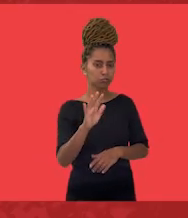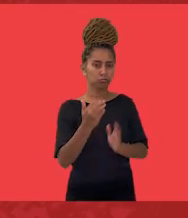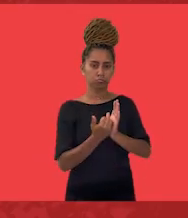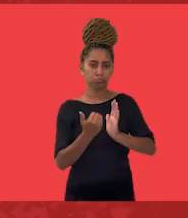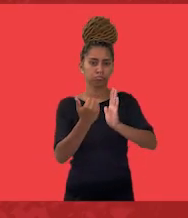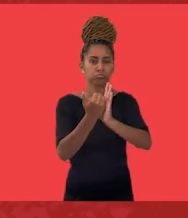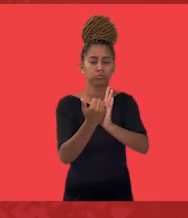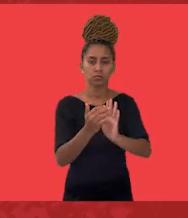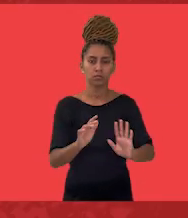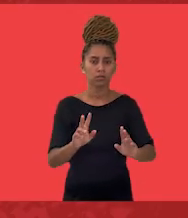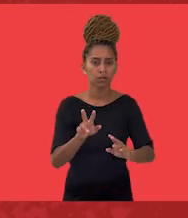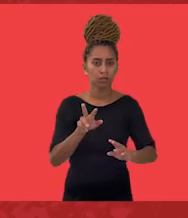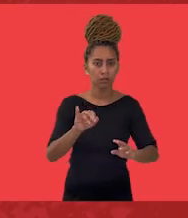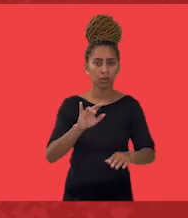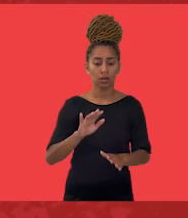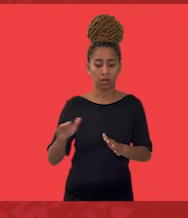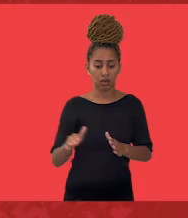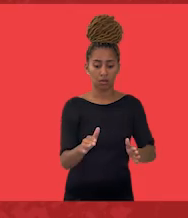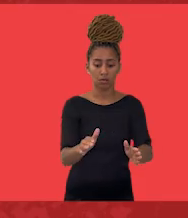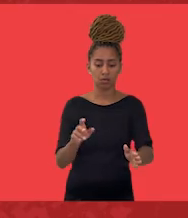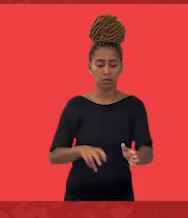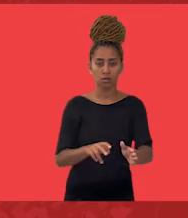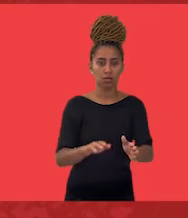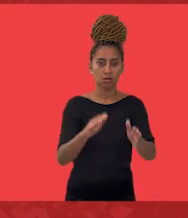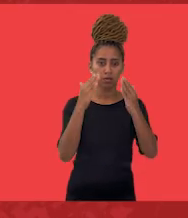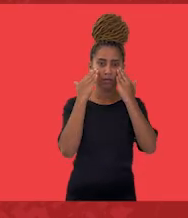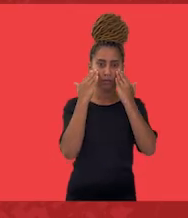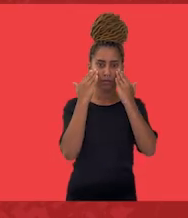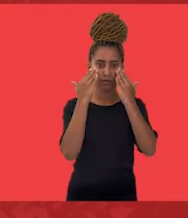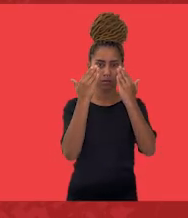logocentrismo. O medo da morte.